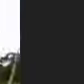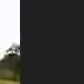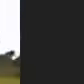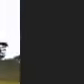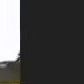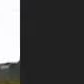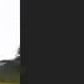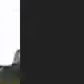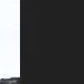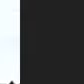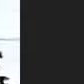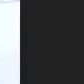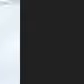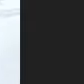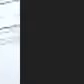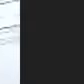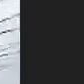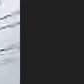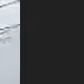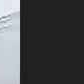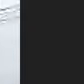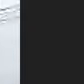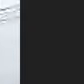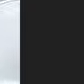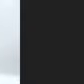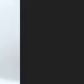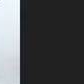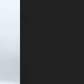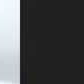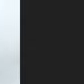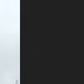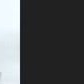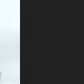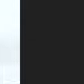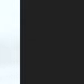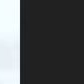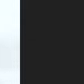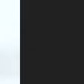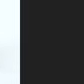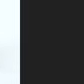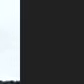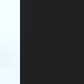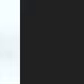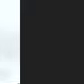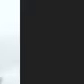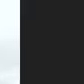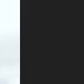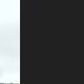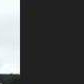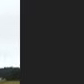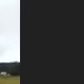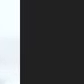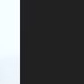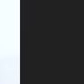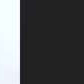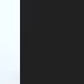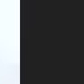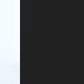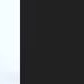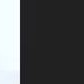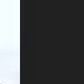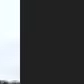live, sobre ações que a empresa promove para ajudar, né, para que tenha menos custo e tudo mais, e sempre